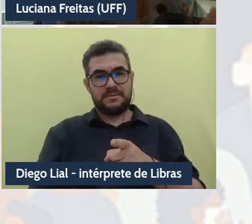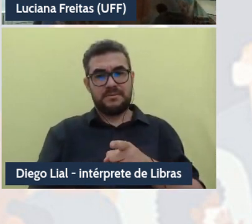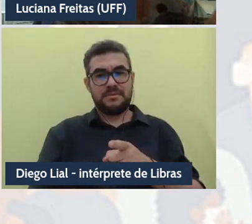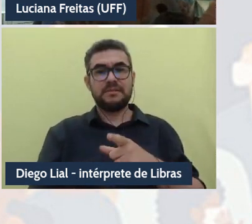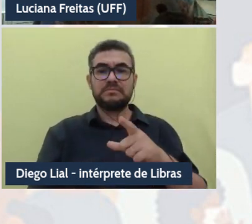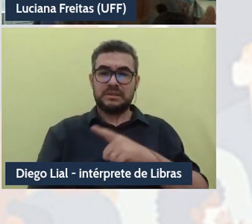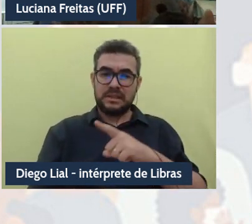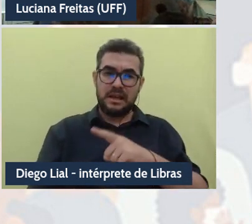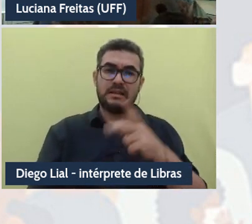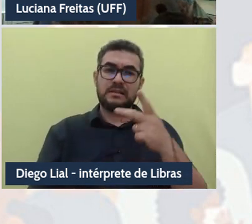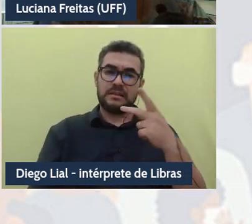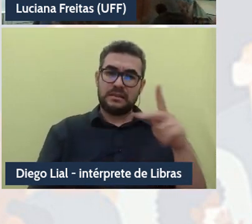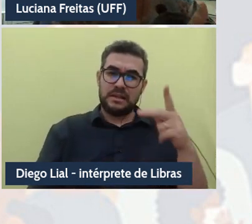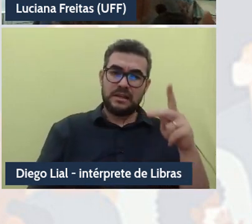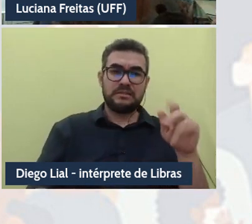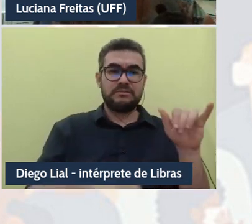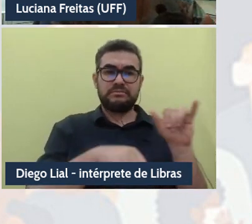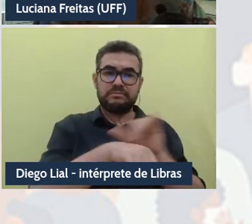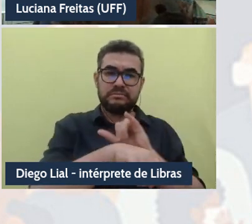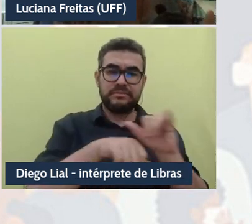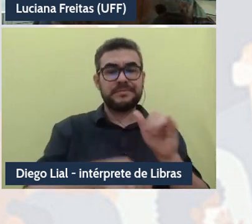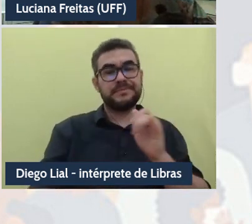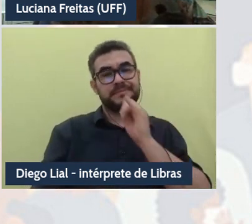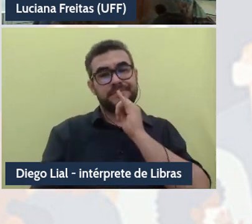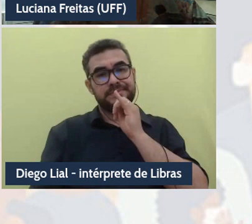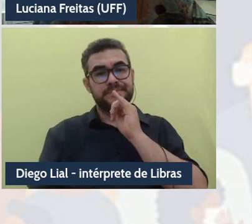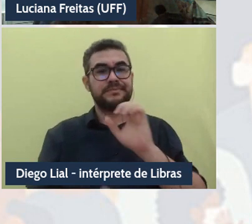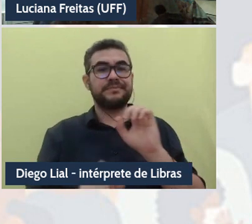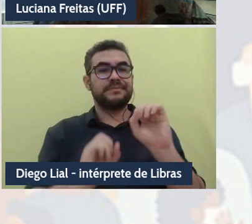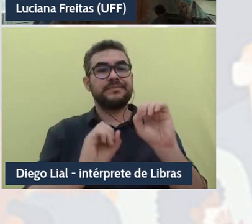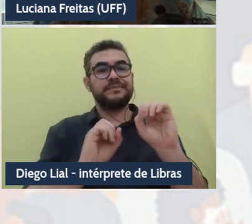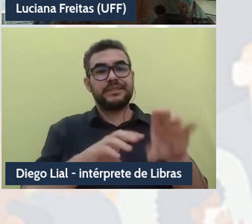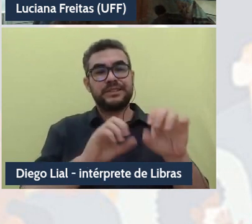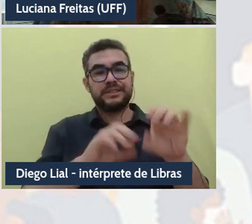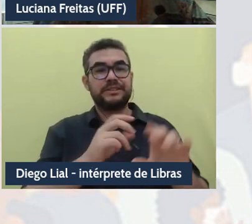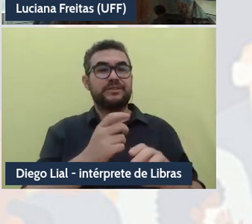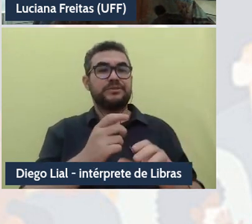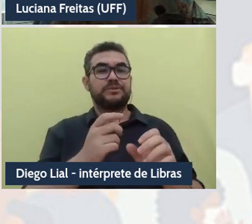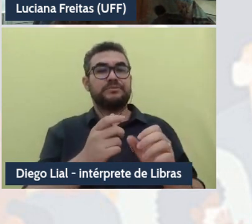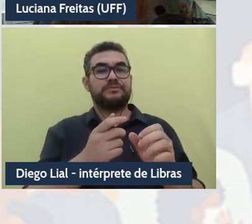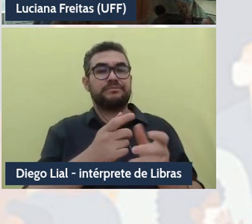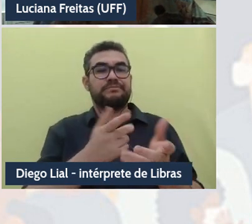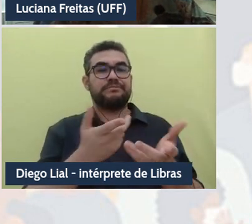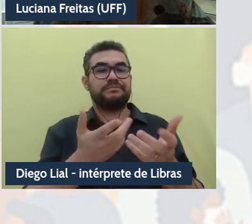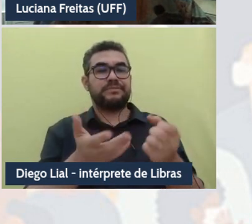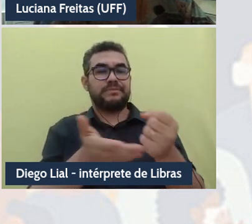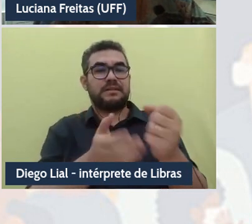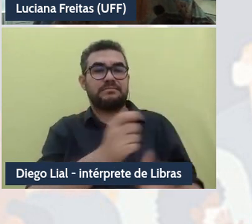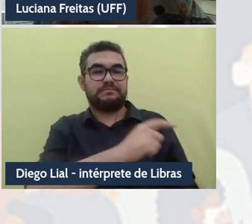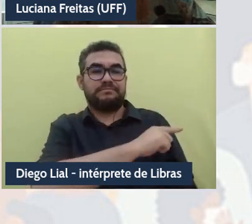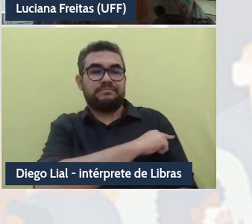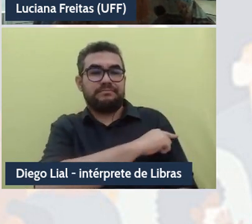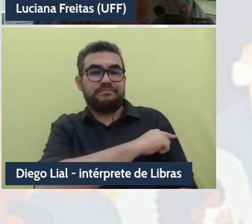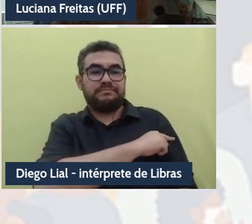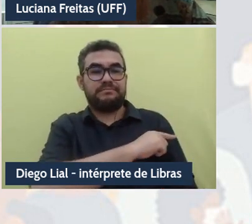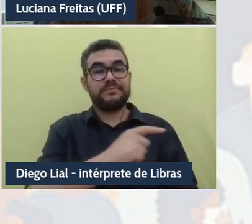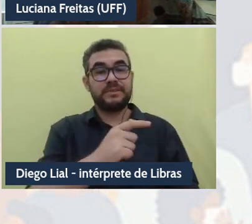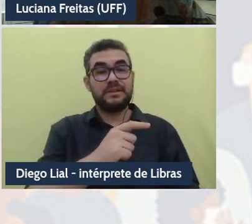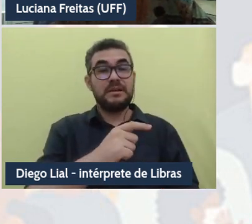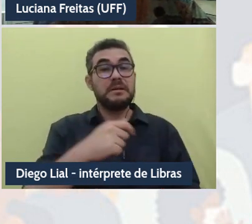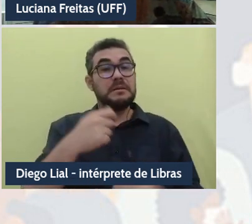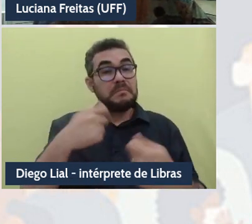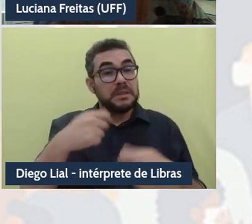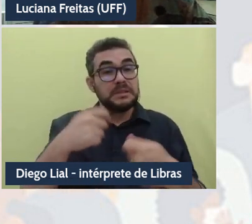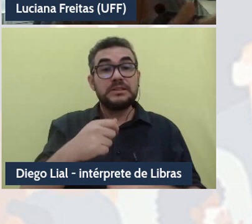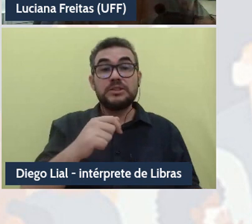exemplo, ensino fundamental, habilidades, sétimo ano, língua portuguesa, habilidade 04. Reconhecer em textos o verbo como núcleo